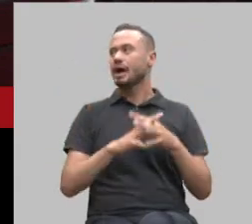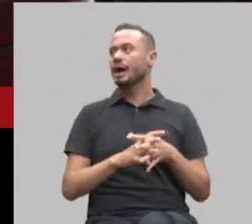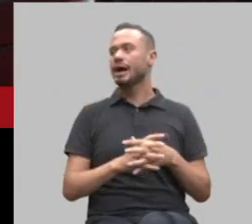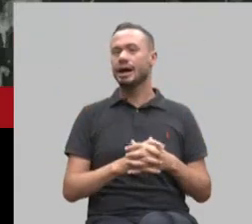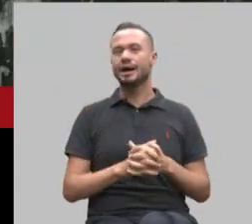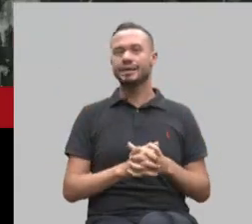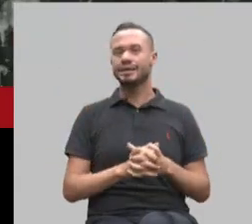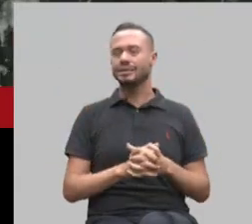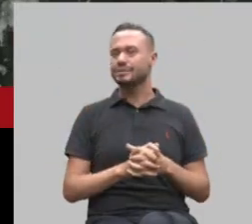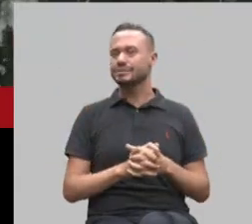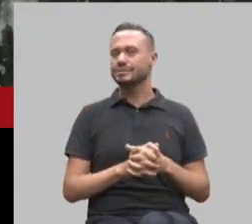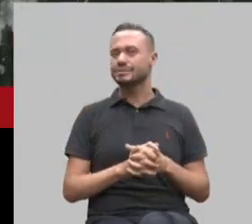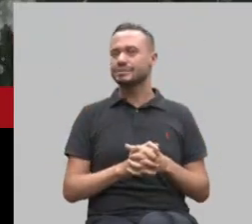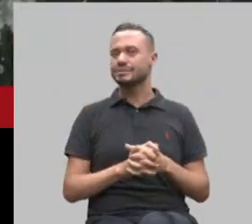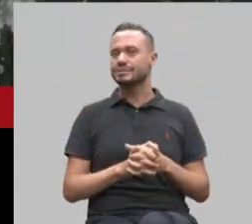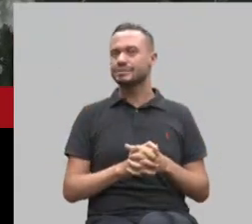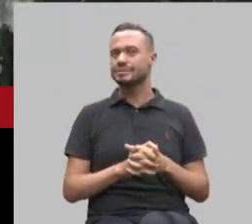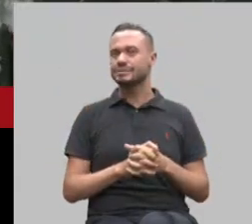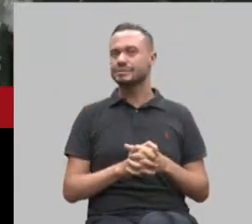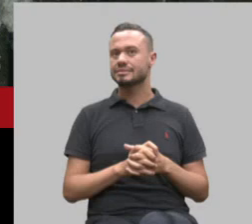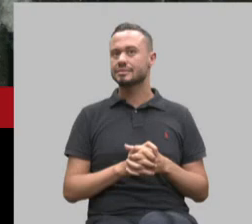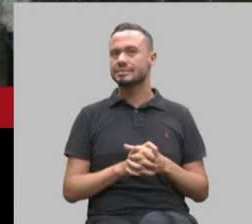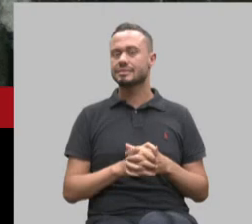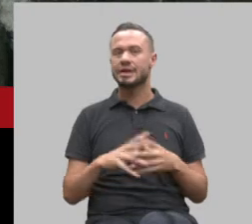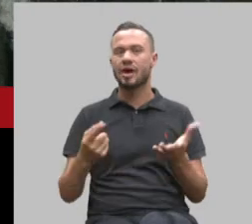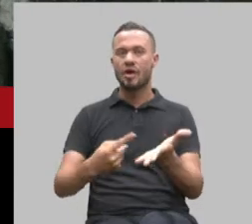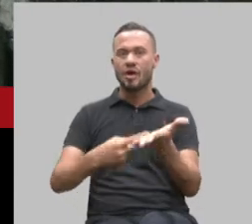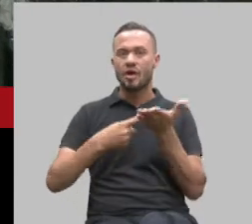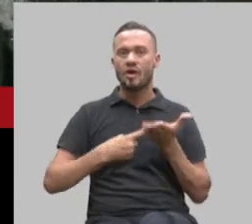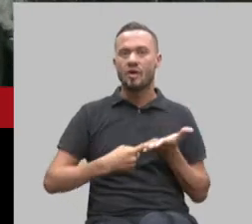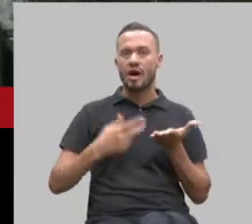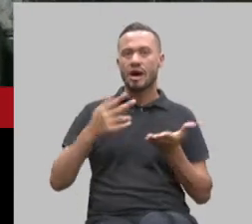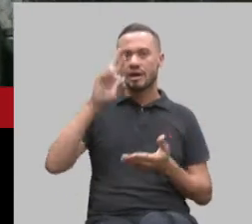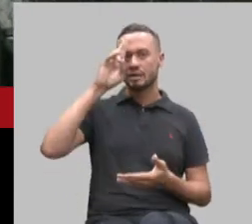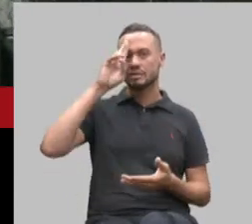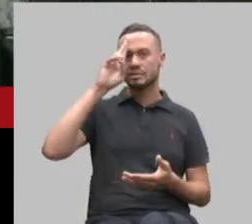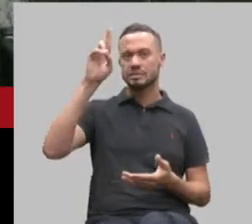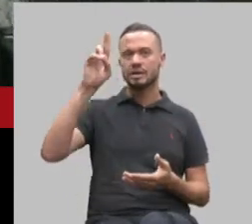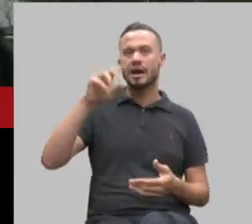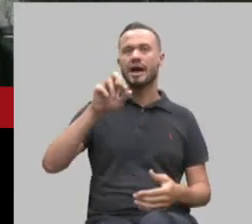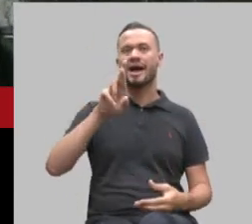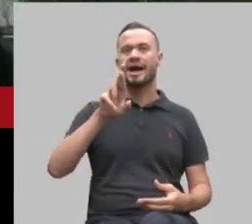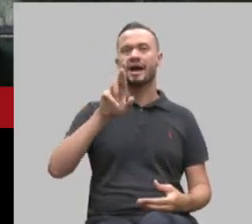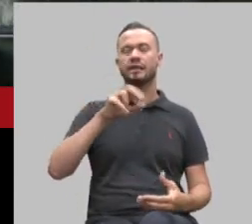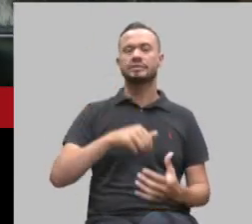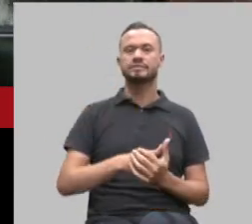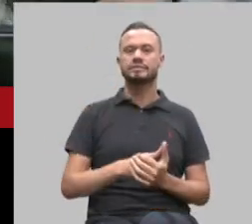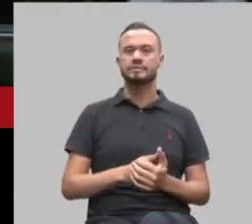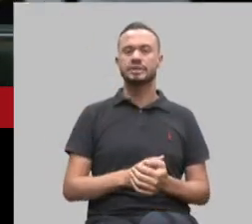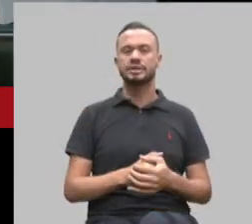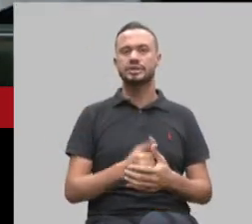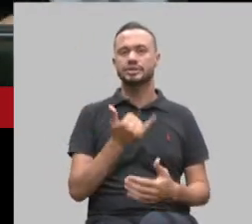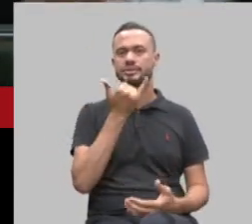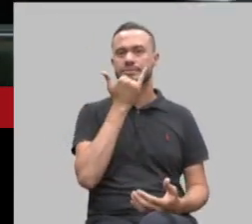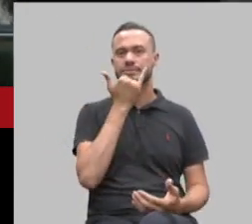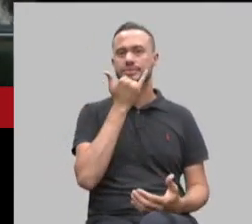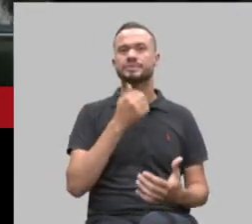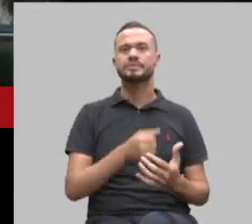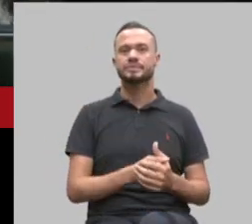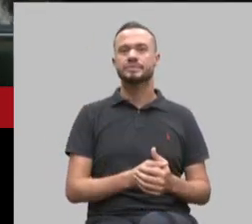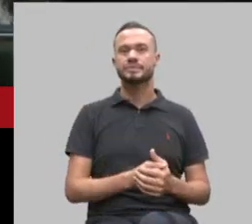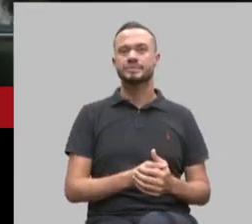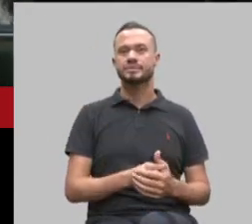convido n convido nesse momento a Senor a senh a senhorita Rita não perdão tô nervoso